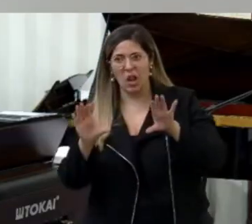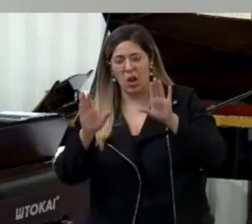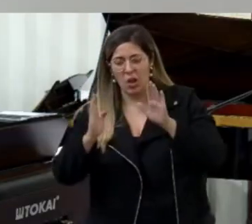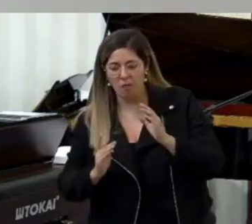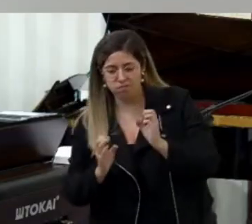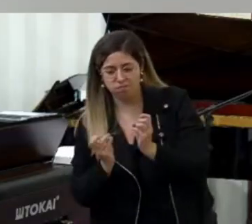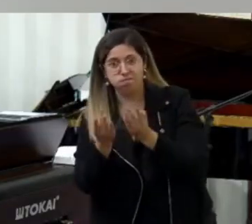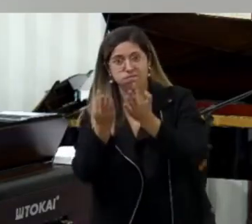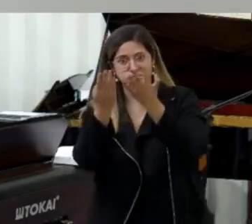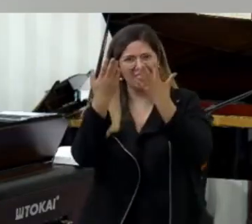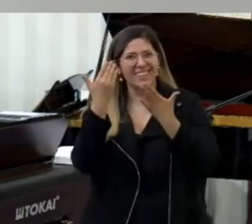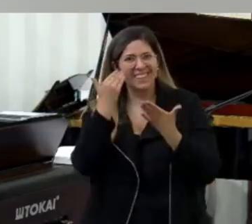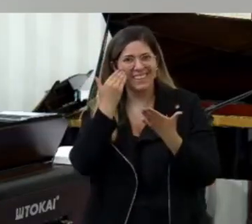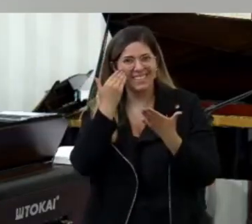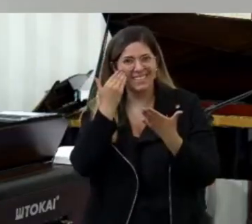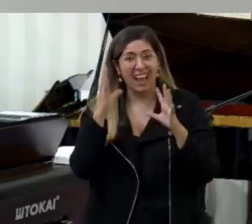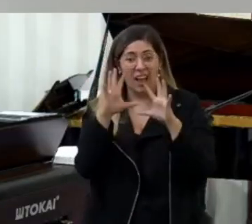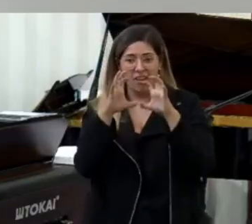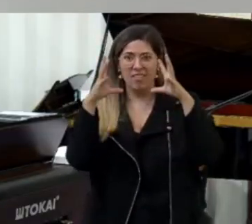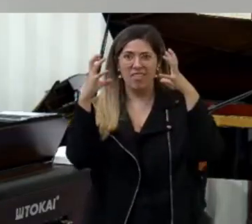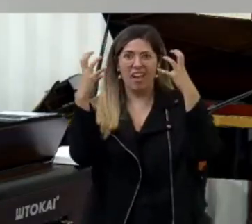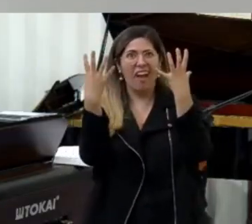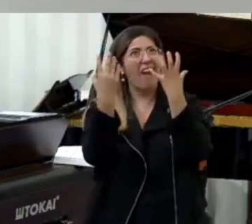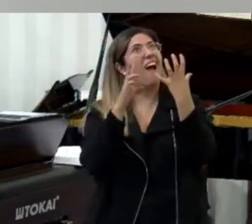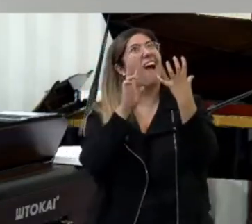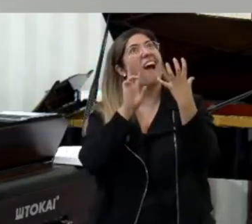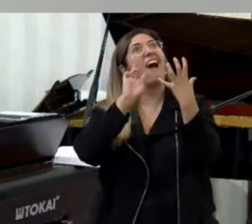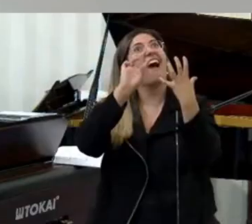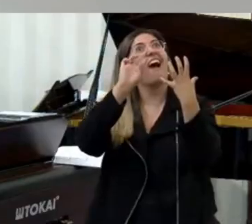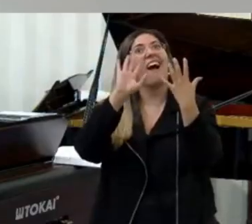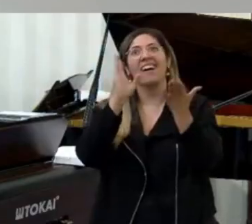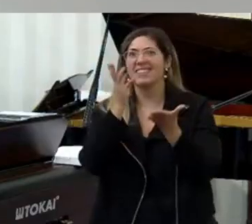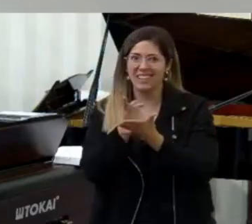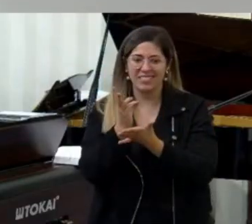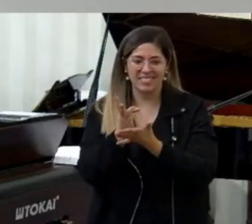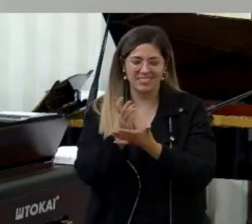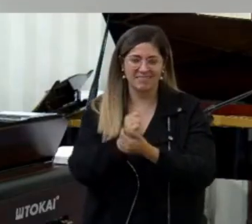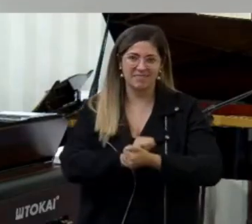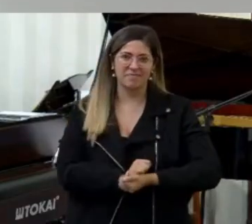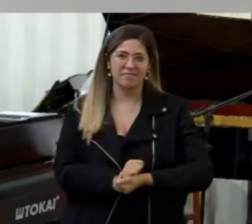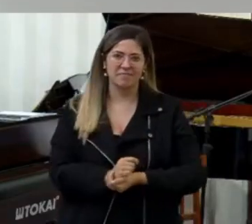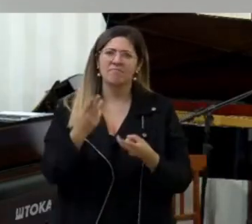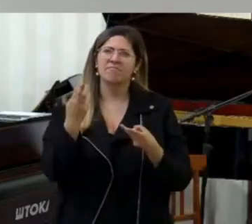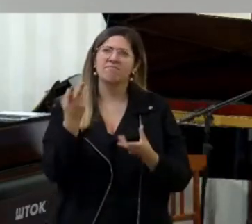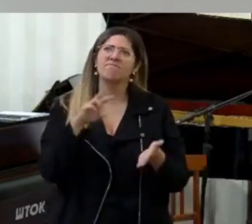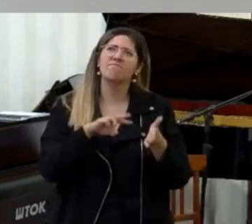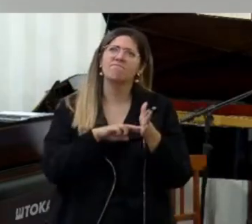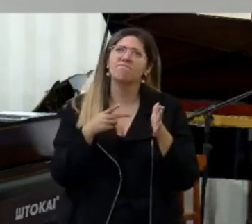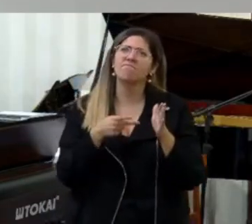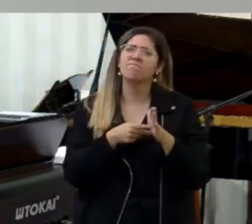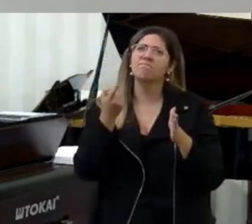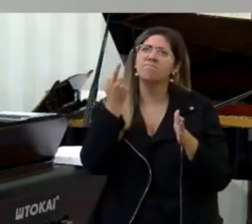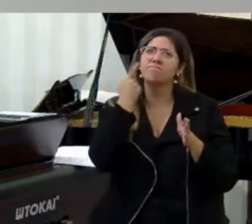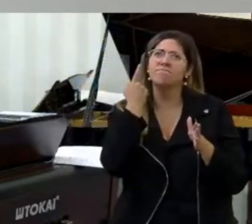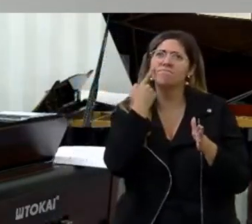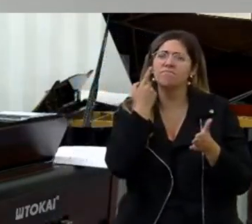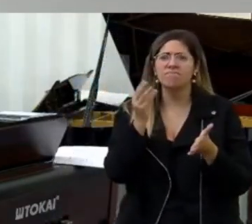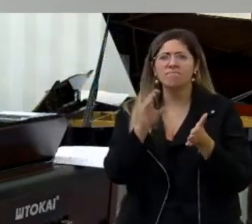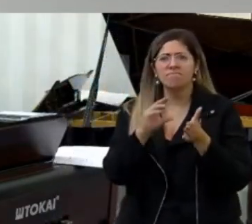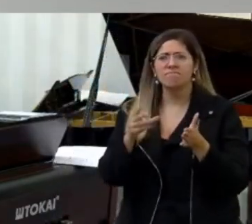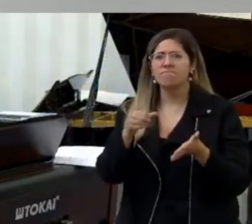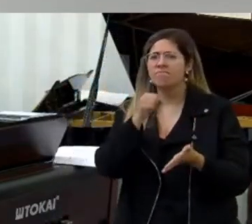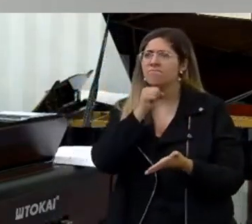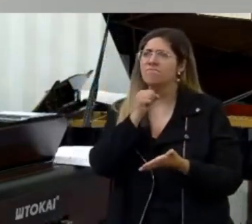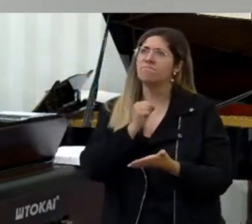nuvem nunca é na vertical, nuvem é sempre na horizontal. Eu fico pensando o que poderia ser isso, lá no Antigo Testamento,